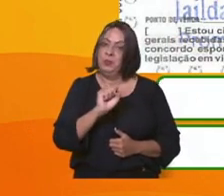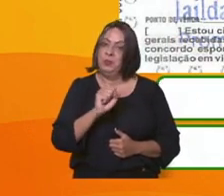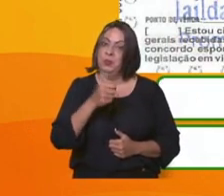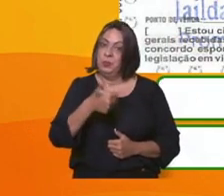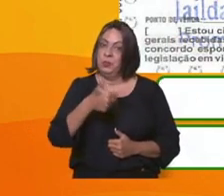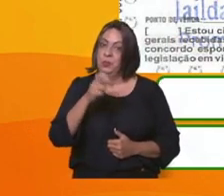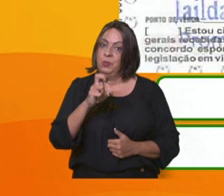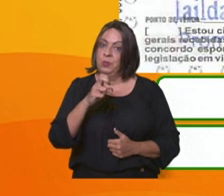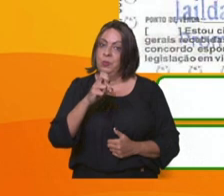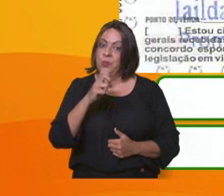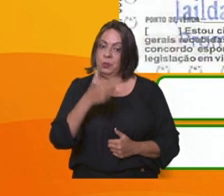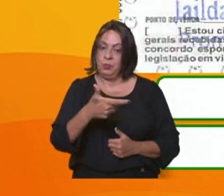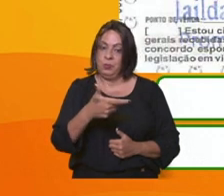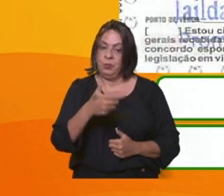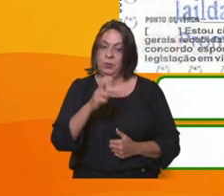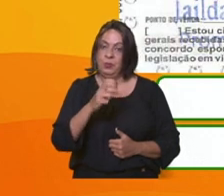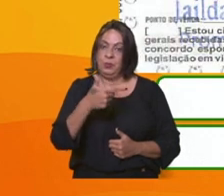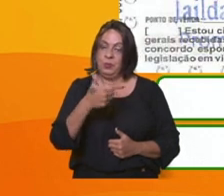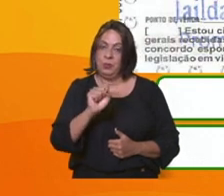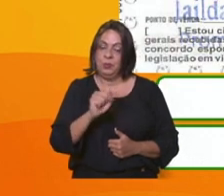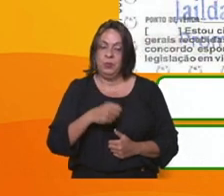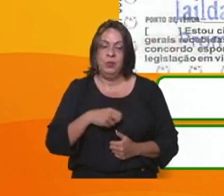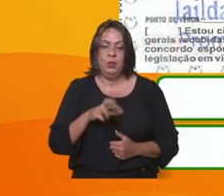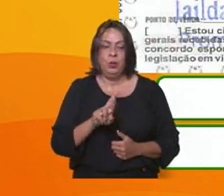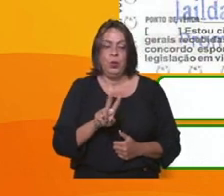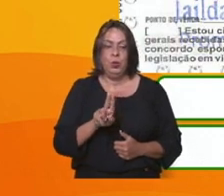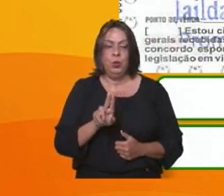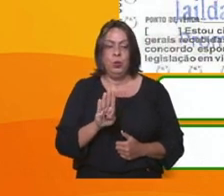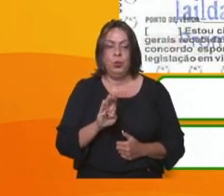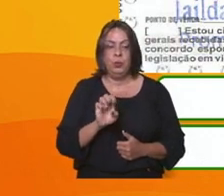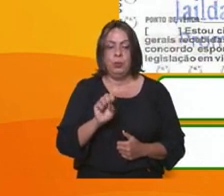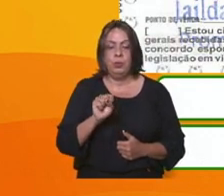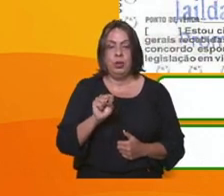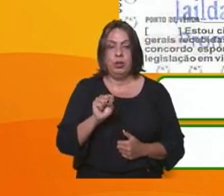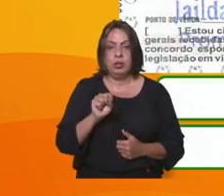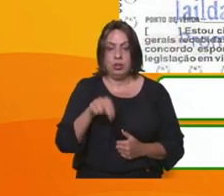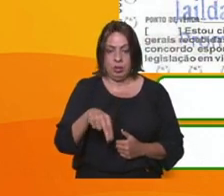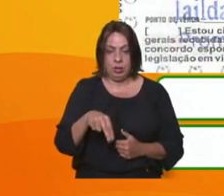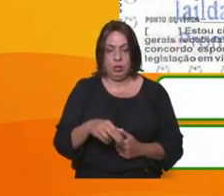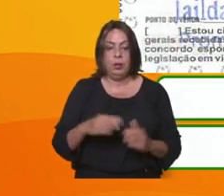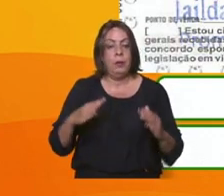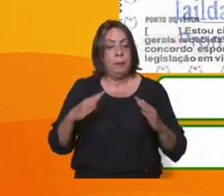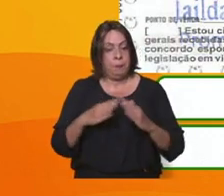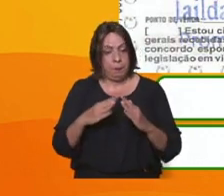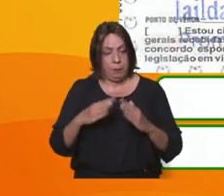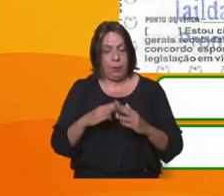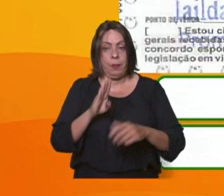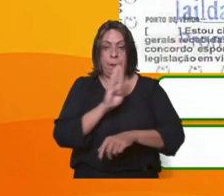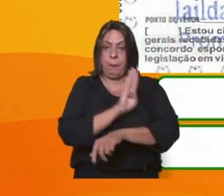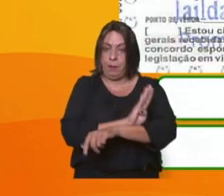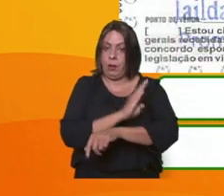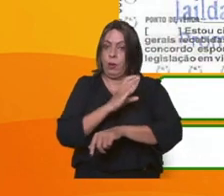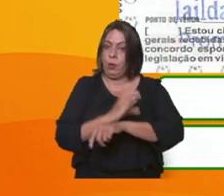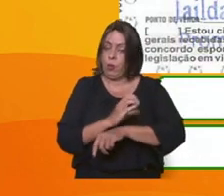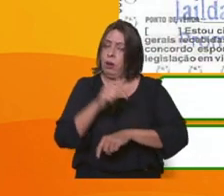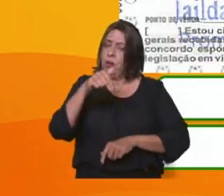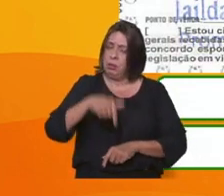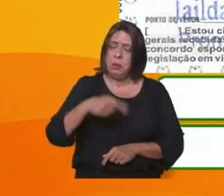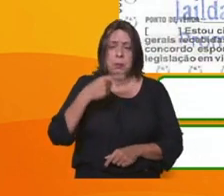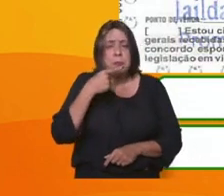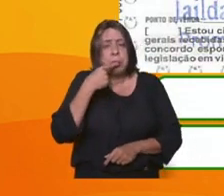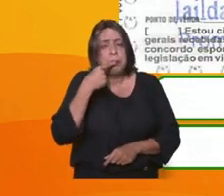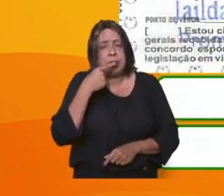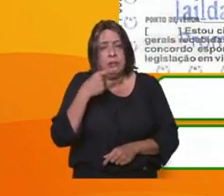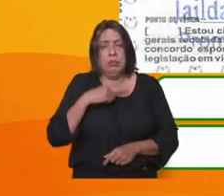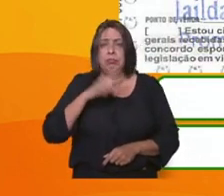152528. 152528, Rubens Walter Salles de Oliveira. Ele mora na Barra dos Coqueiros, aqui pertinho da nossa